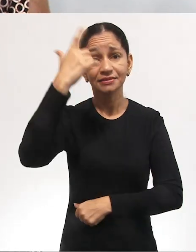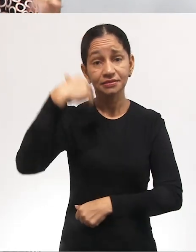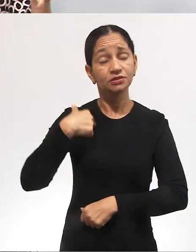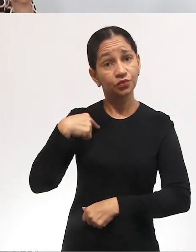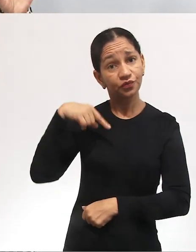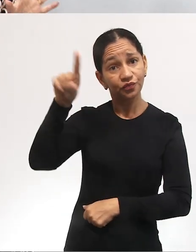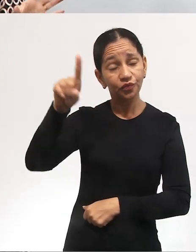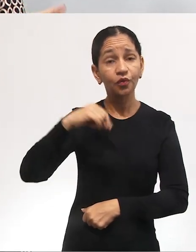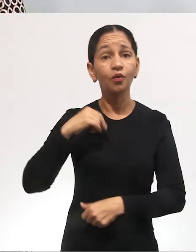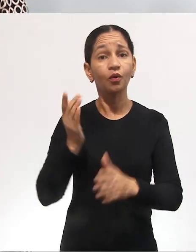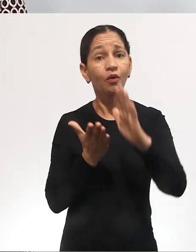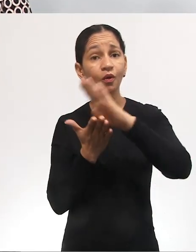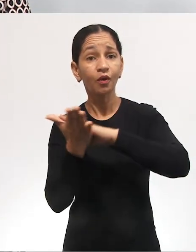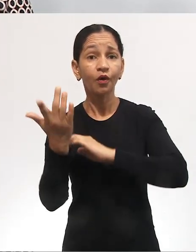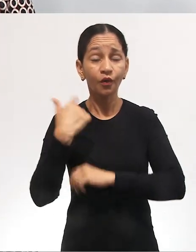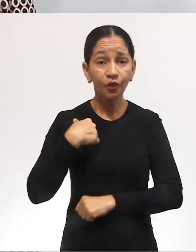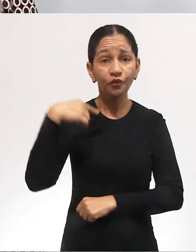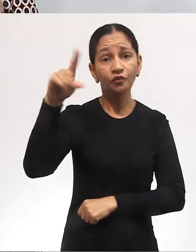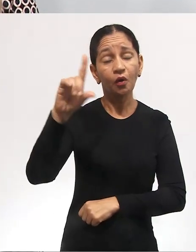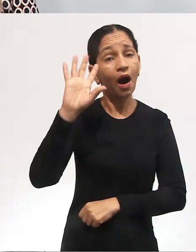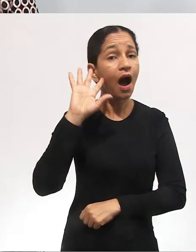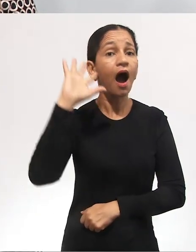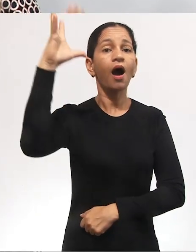forem picados, né, por essa